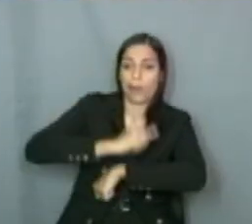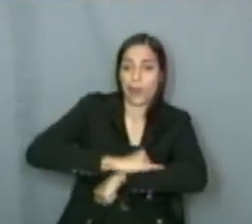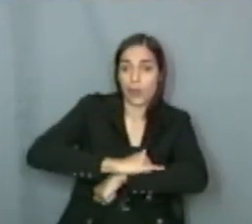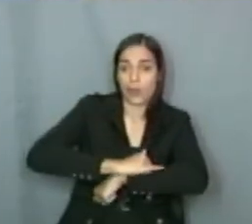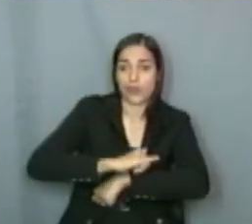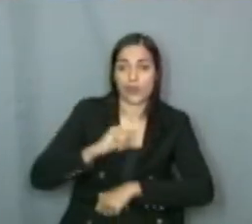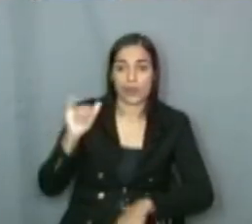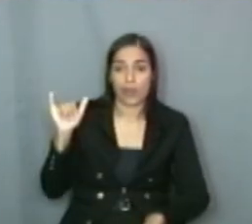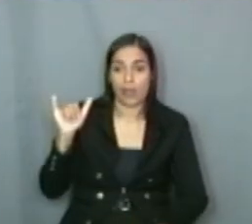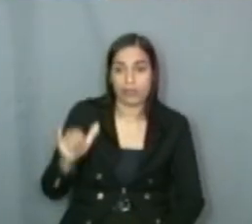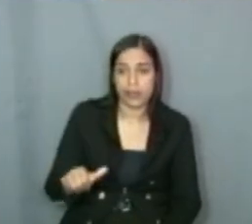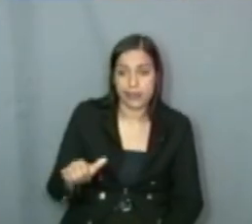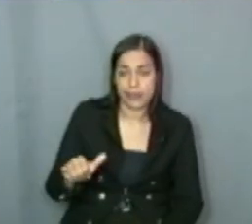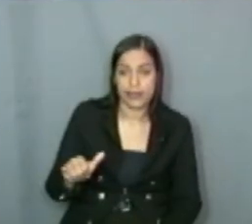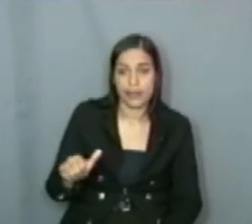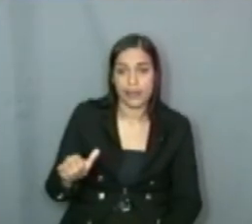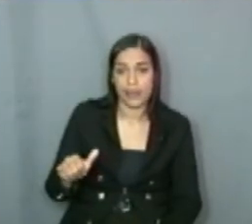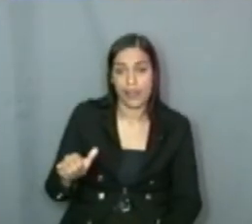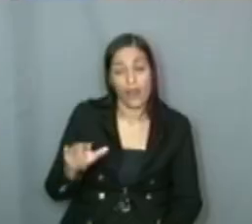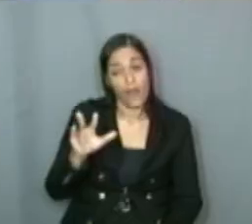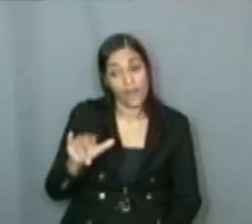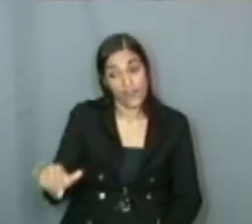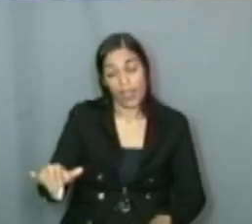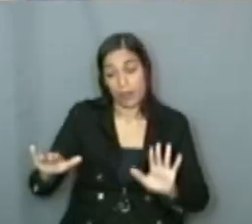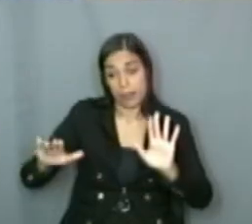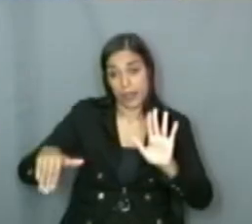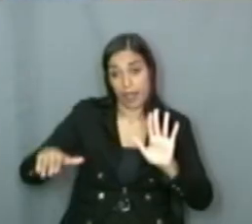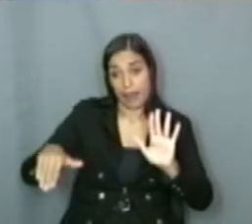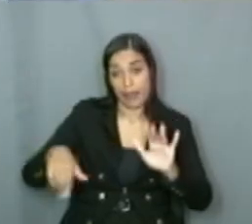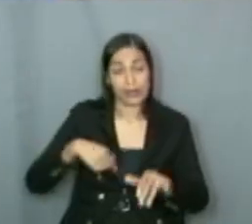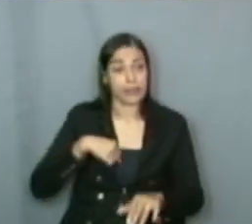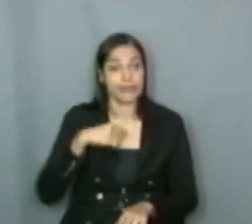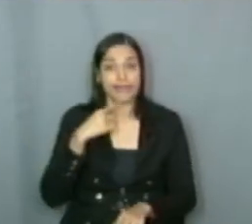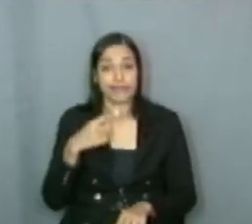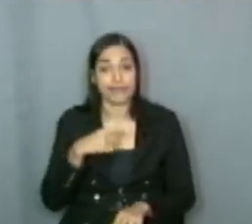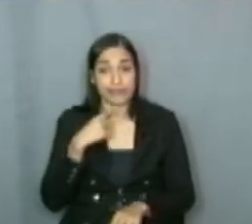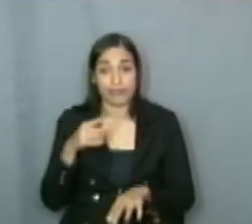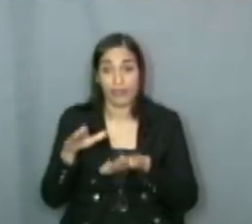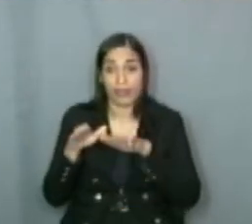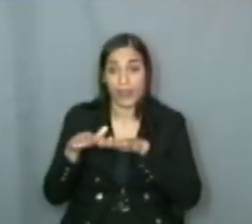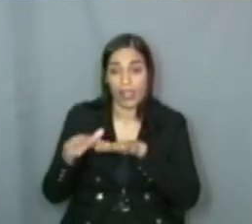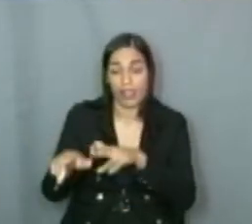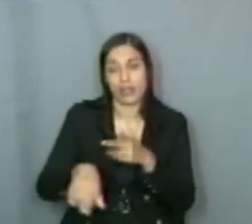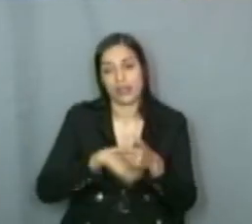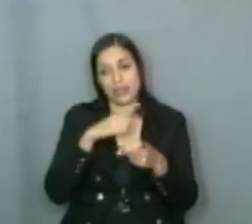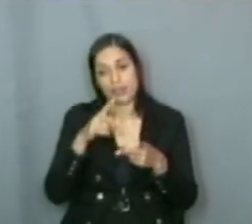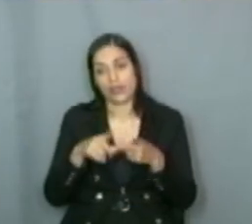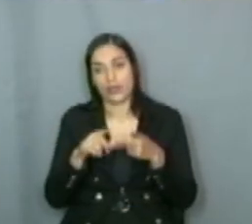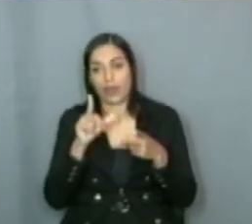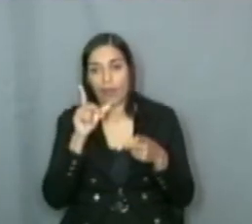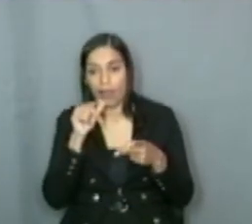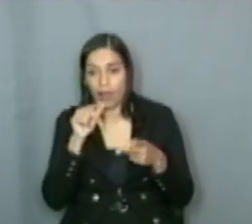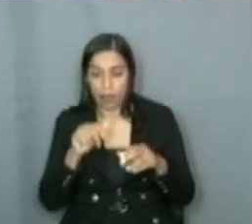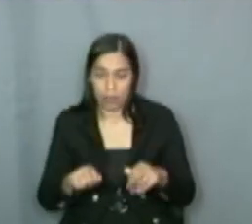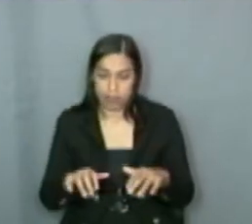turma desce vai para a orla. Ou deveria ir. Agora não consegue mais por causa do trânsito, por causa do alagamento da